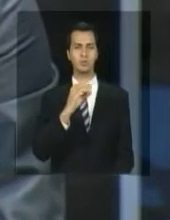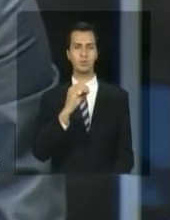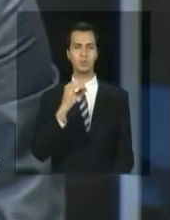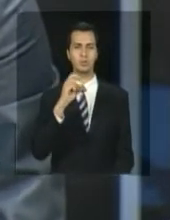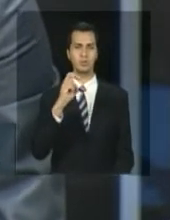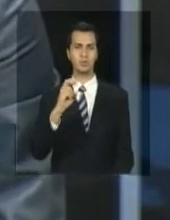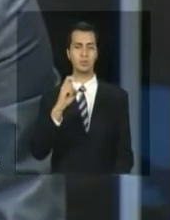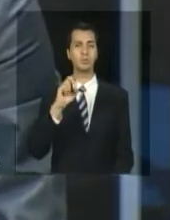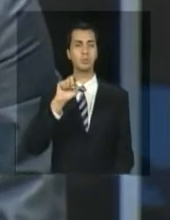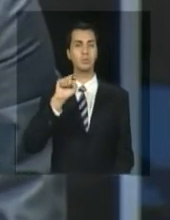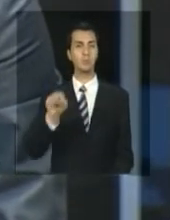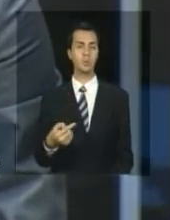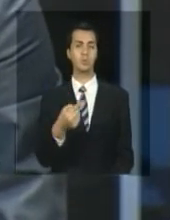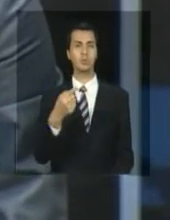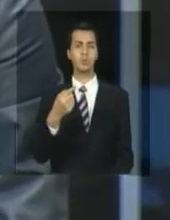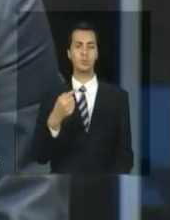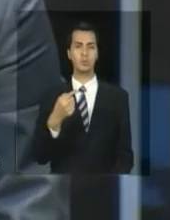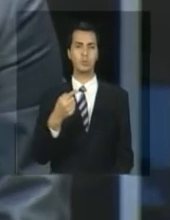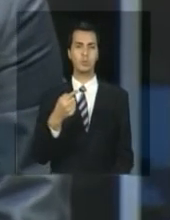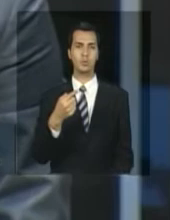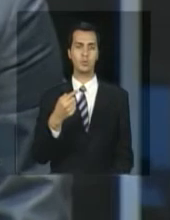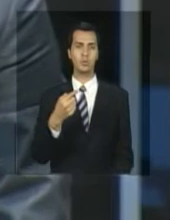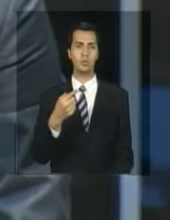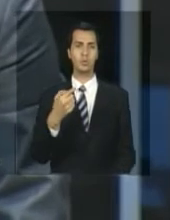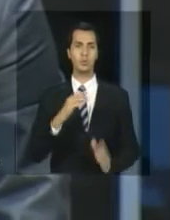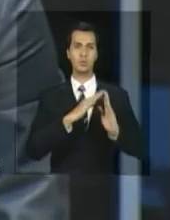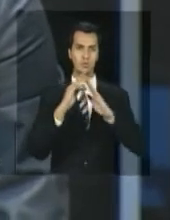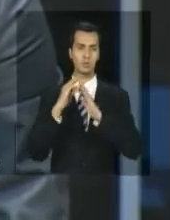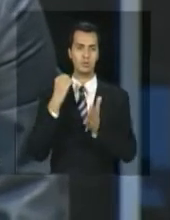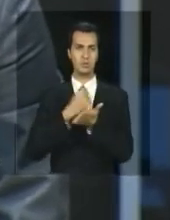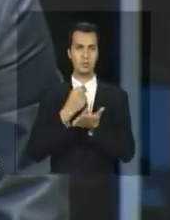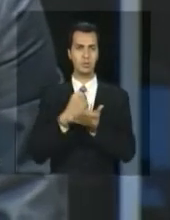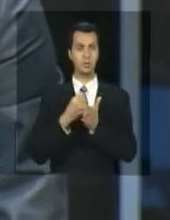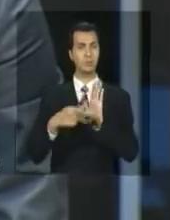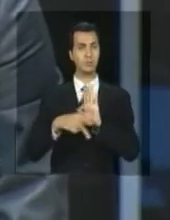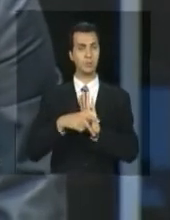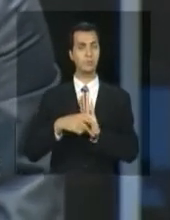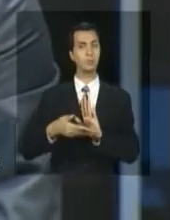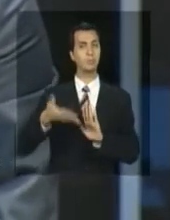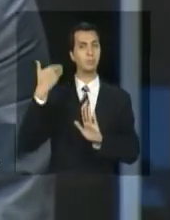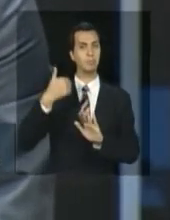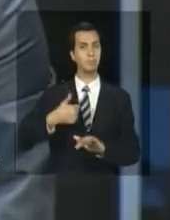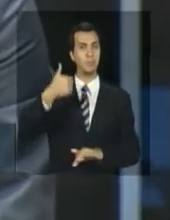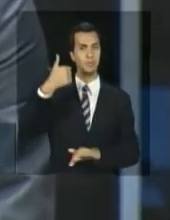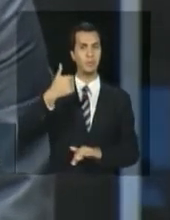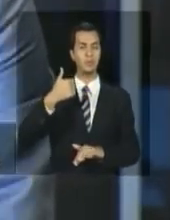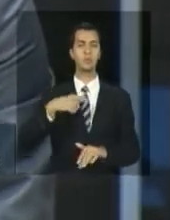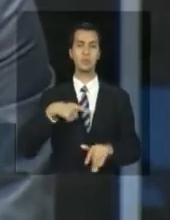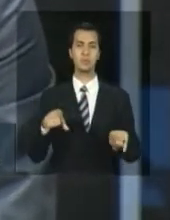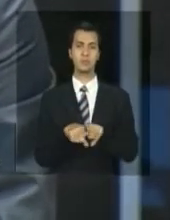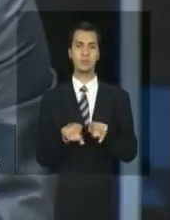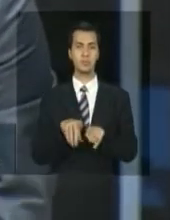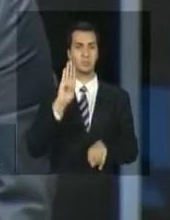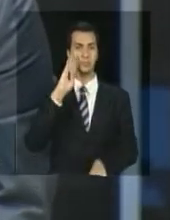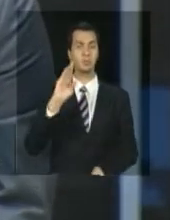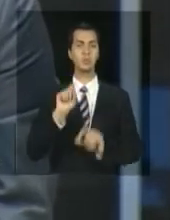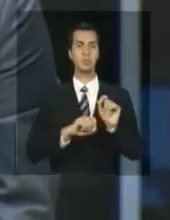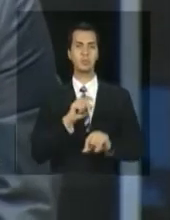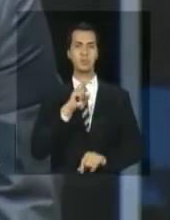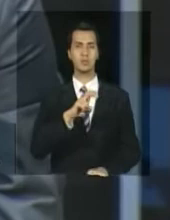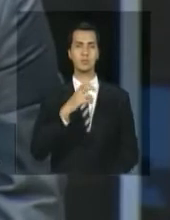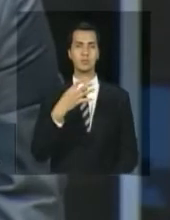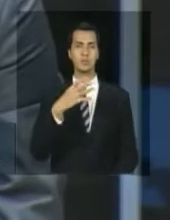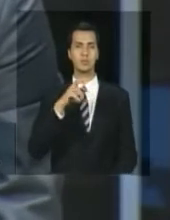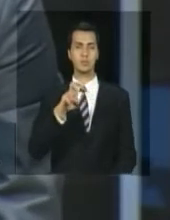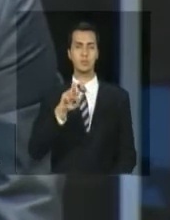do Minha Casa Minha Vida 1. Mais importante, 540 mil moradias construídas